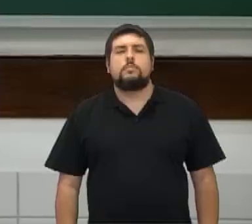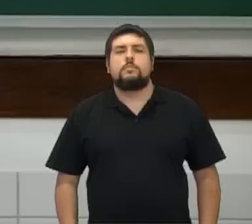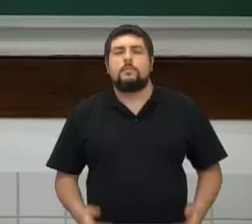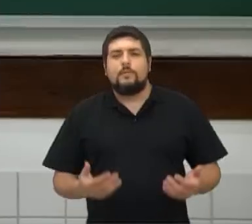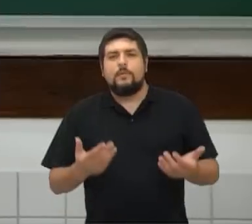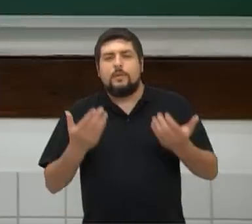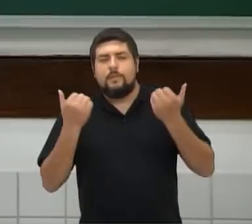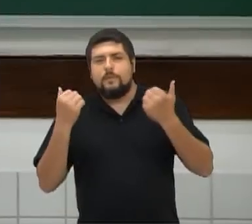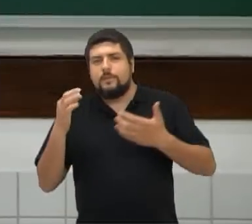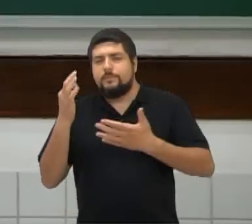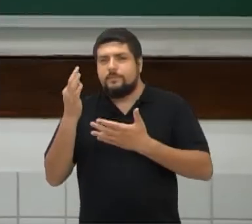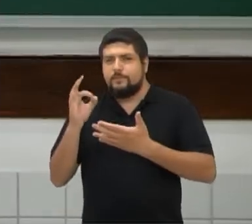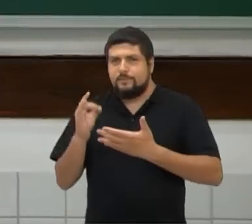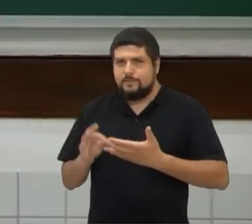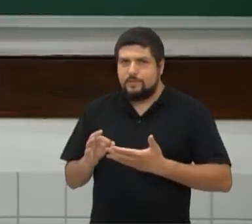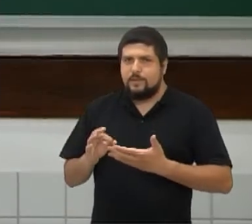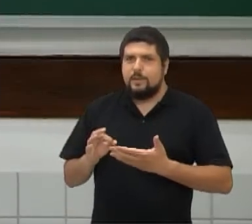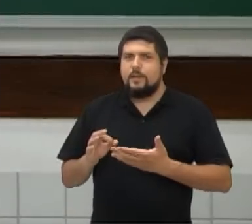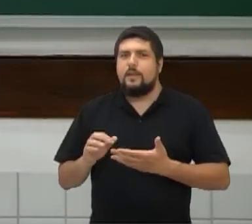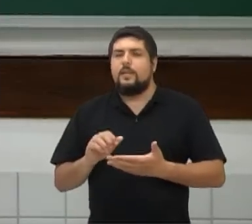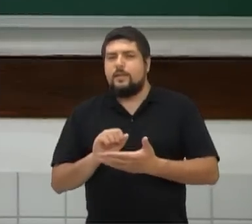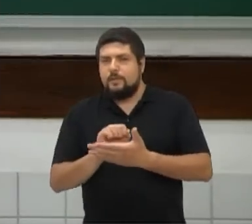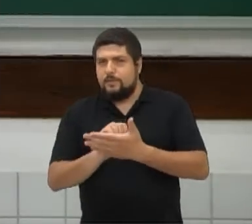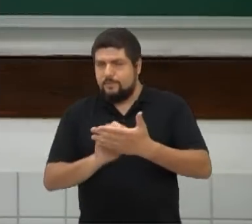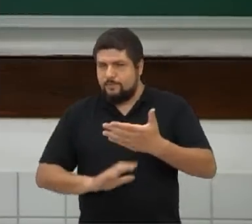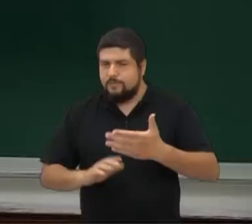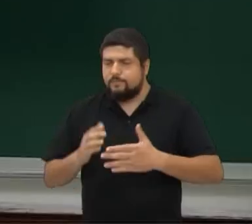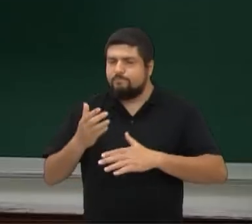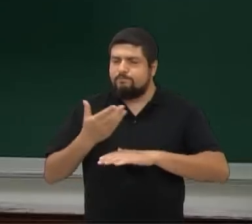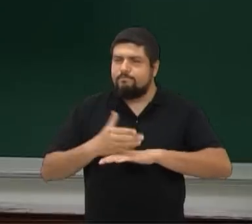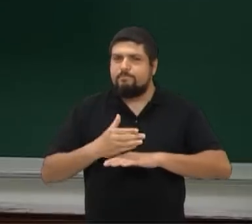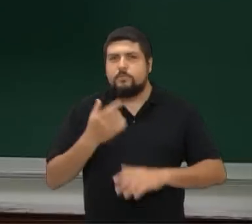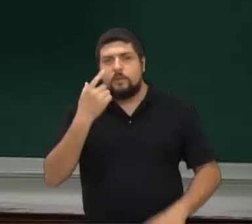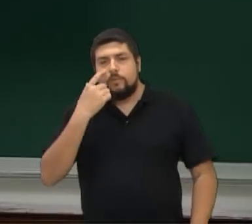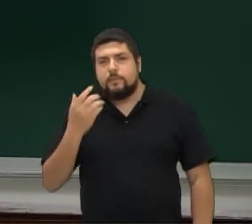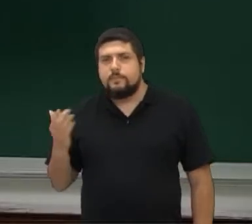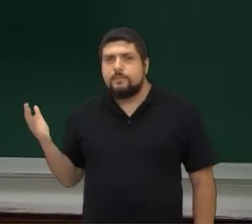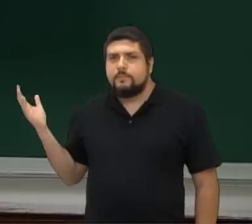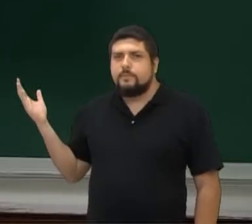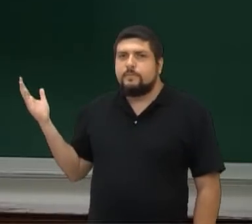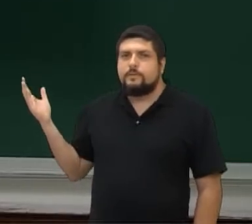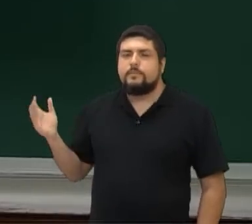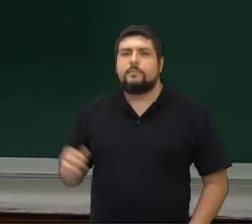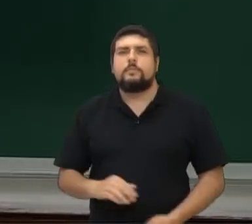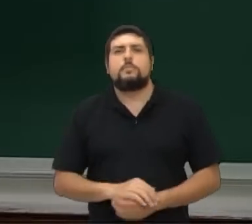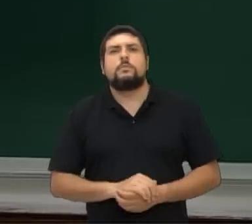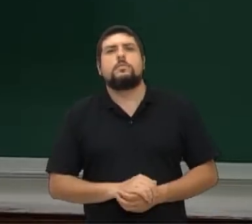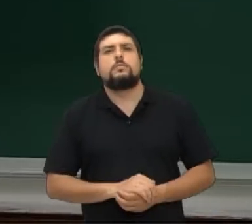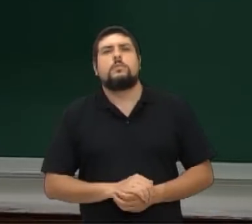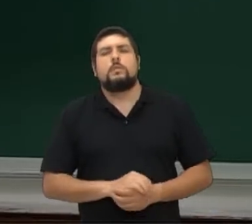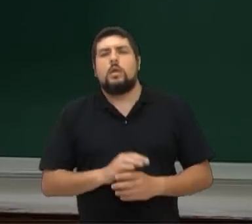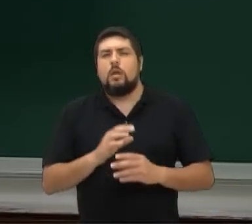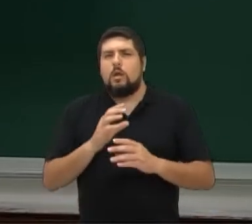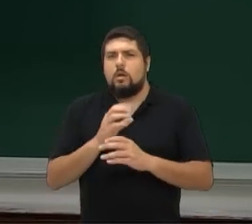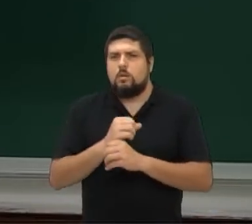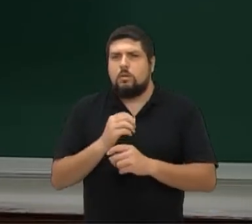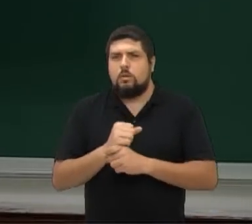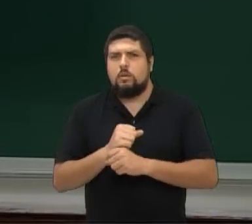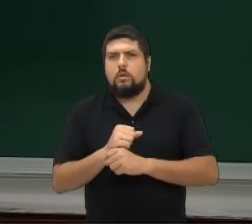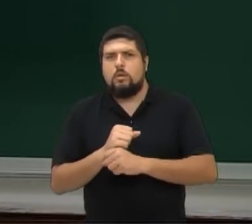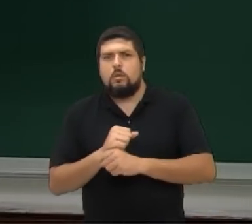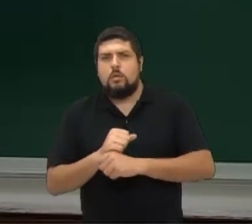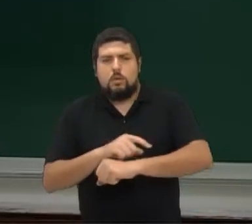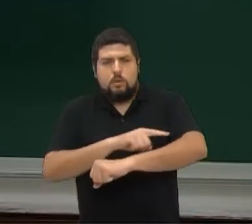Vamos lá então? Corrigindo o nosso exercício, nós temos lá que calcular o 3/4 de